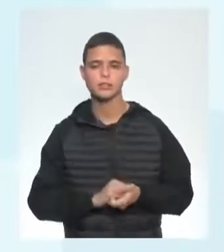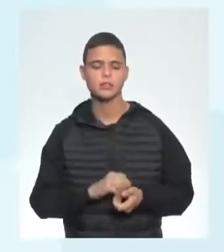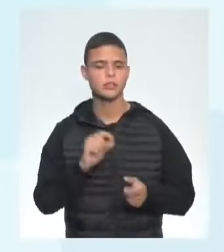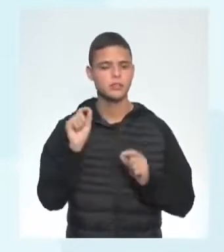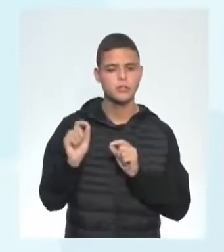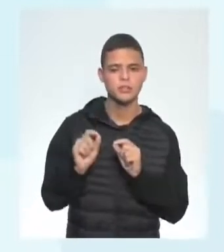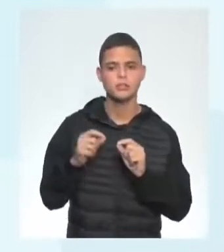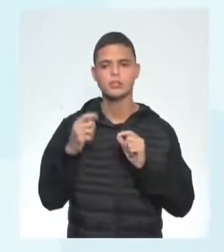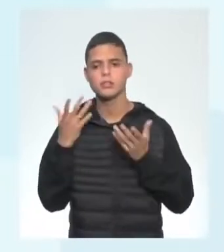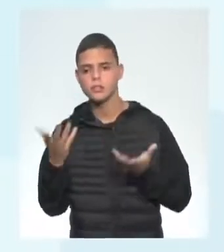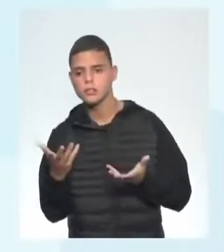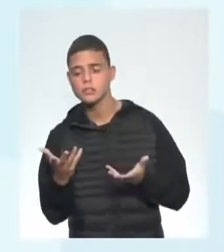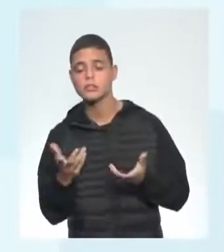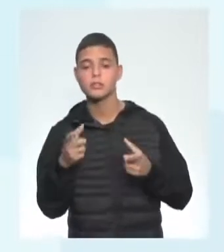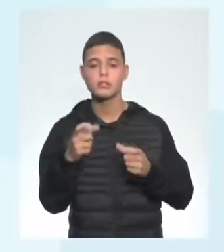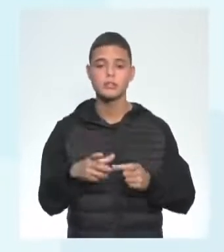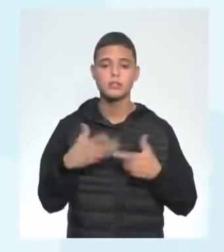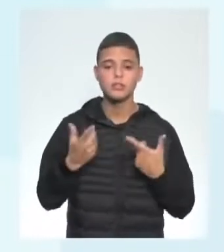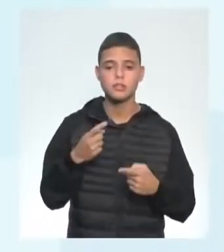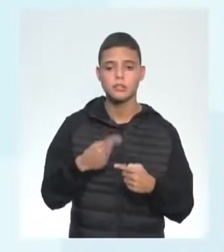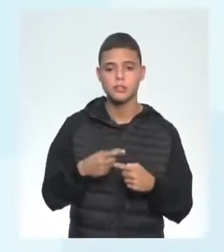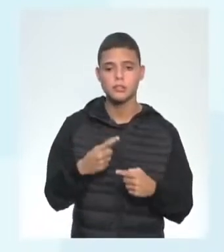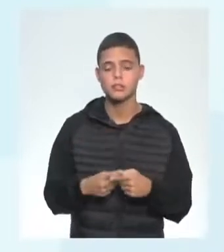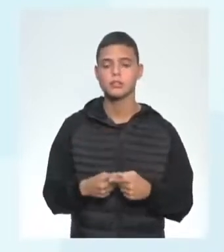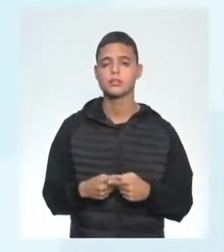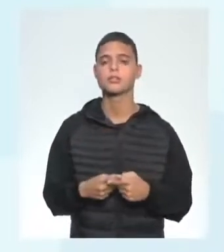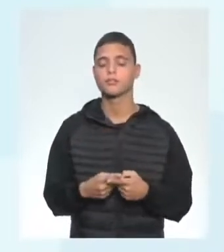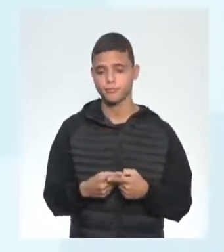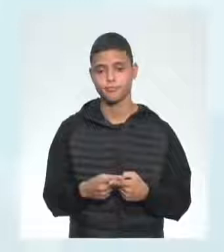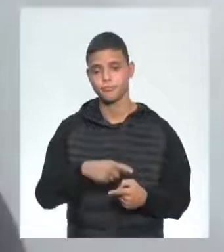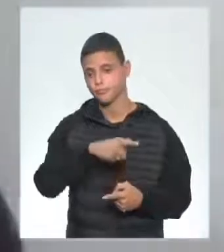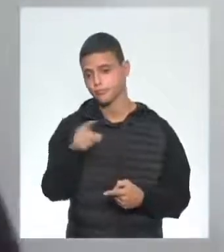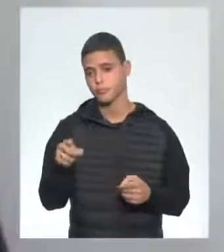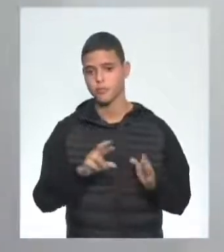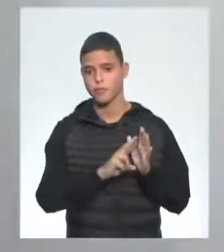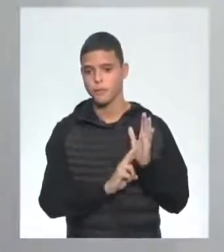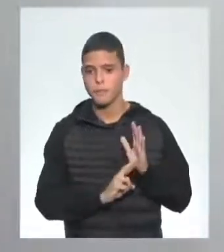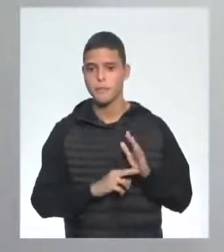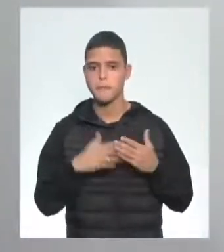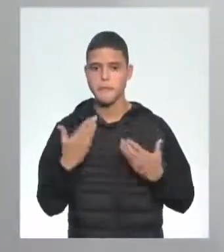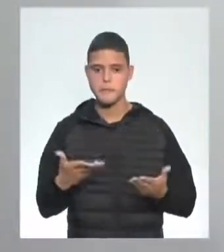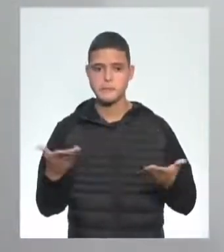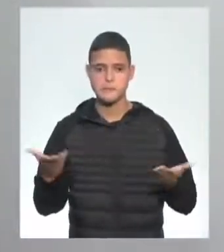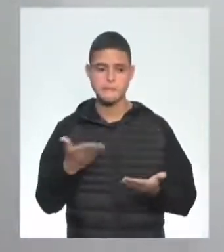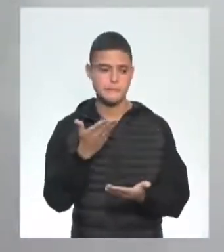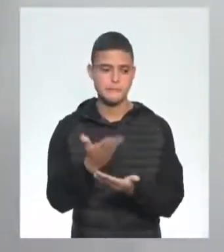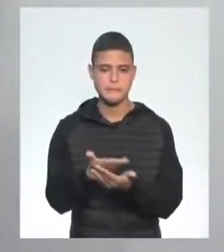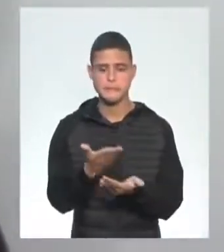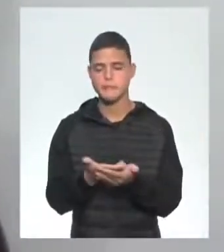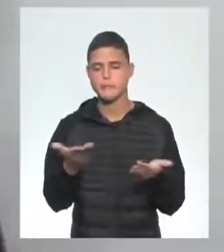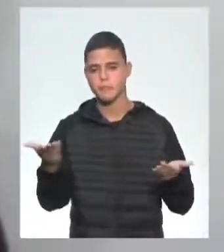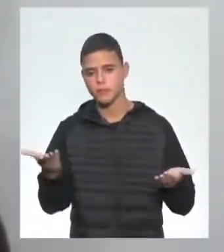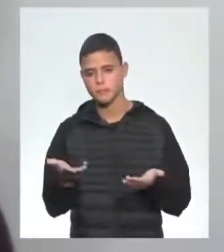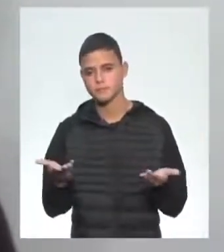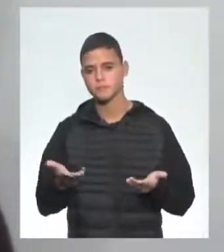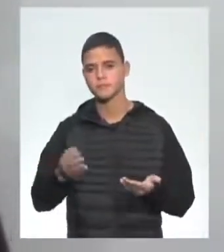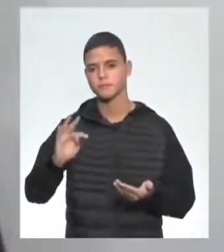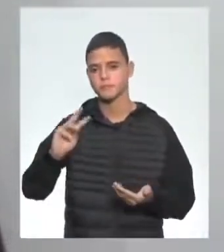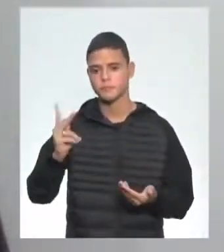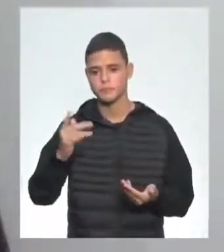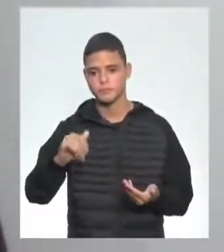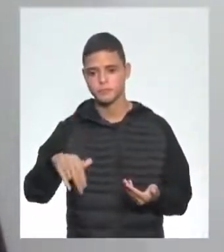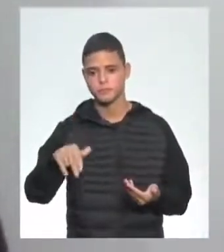que, quando, onde, como, por quê, esse é o seu relato. E essa foi a nossa aula de hoje, a professora Tayana, que